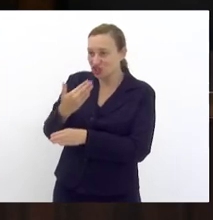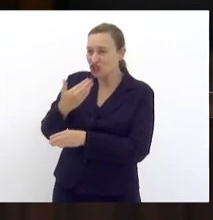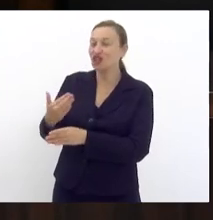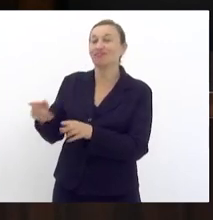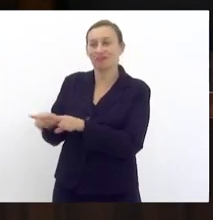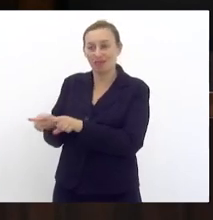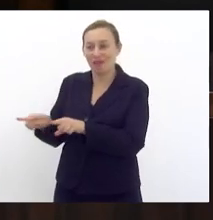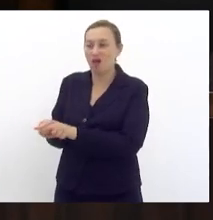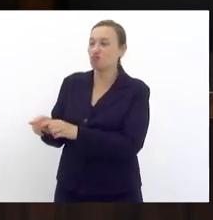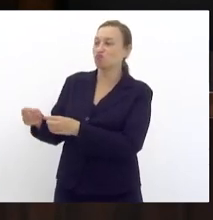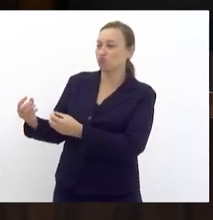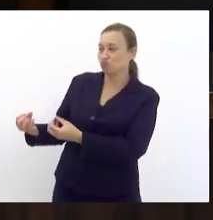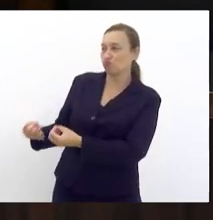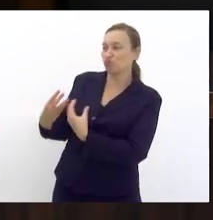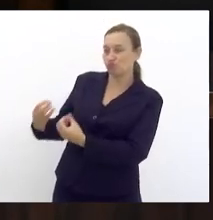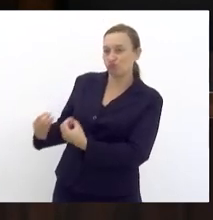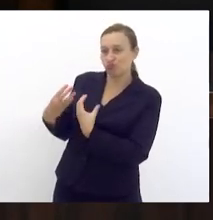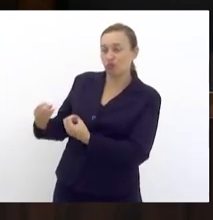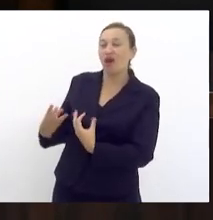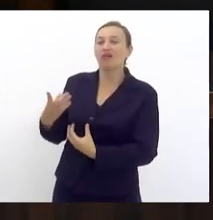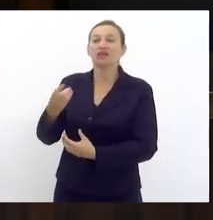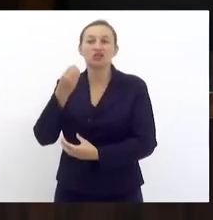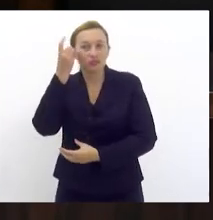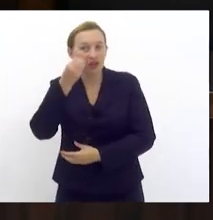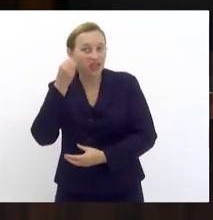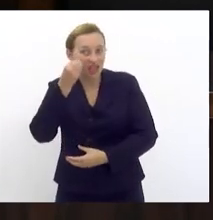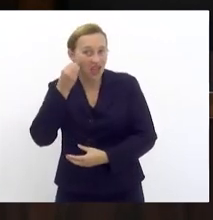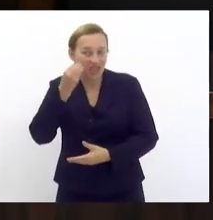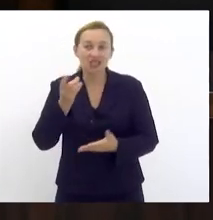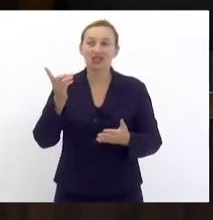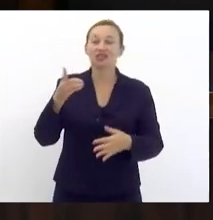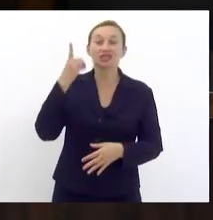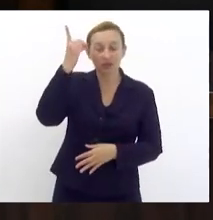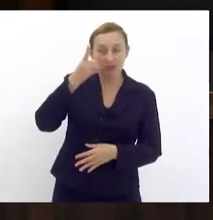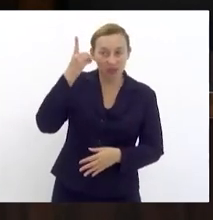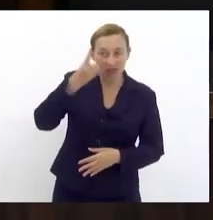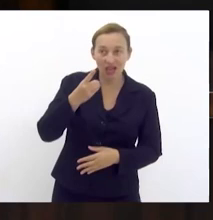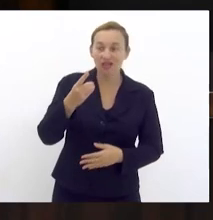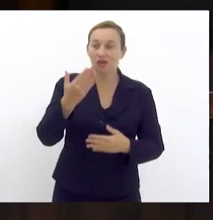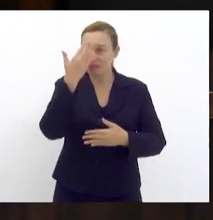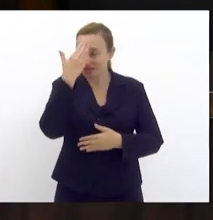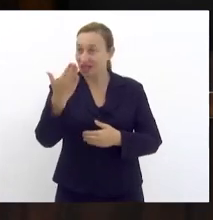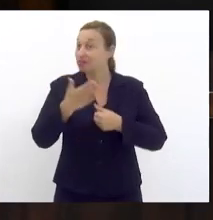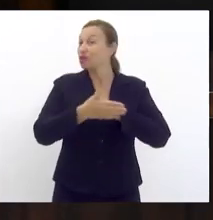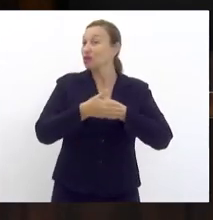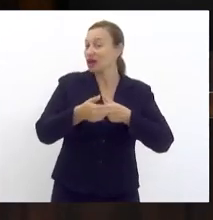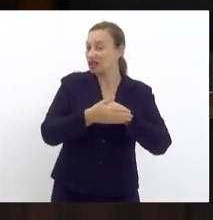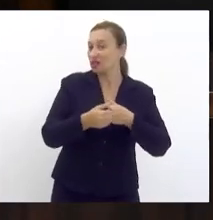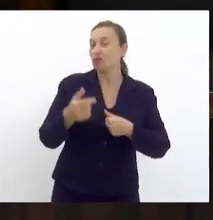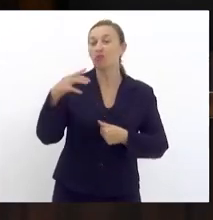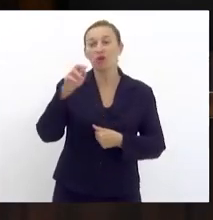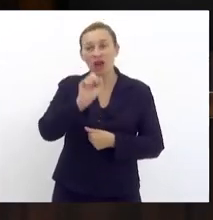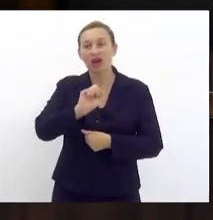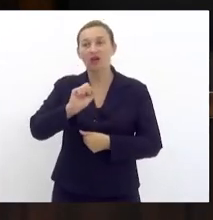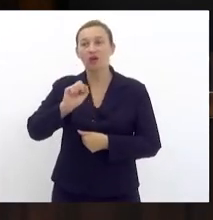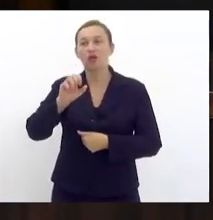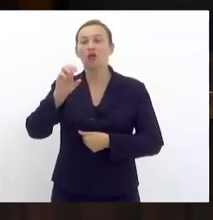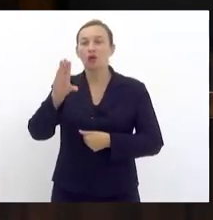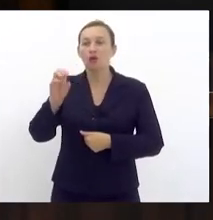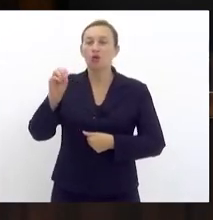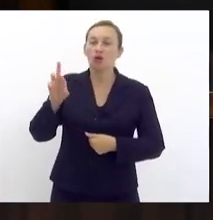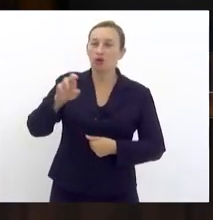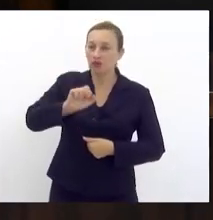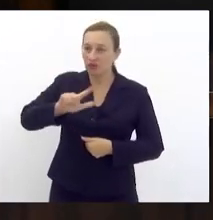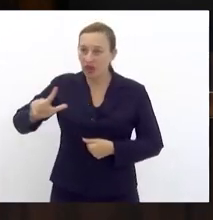experiência do senhor, tá, deputado. Obrigado pelo carinho da presença de estar sempre aqui, né? Como o tenente-coronel falou, que realmente o